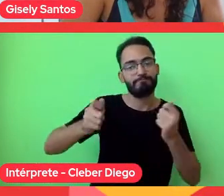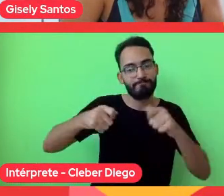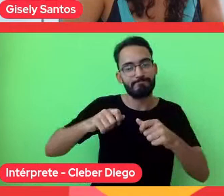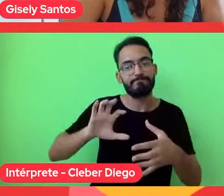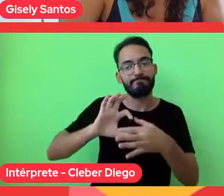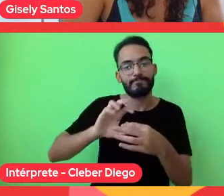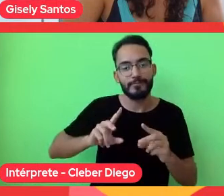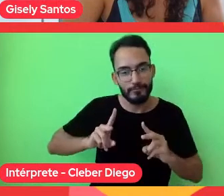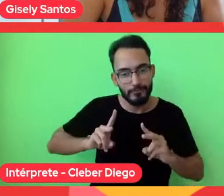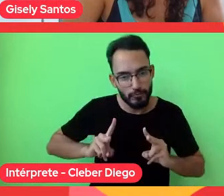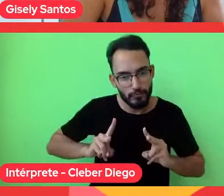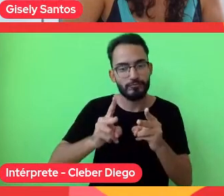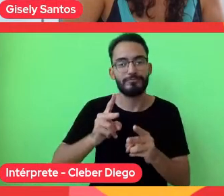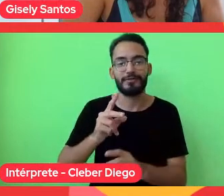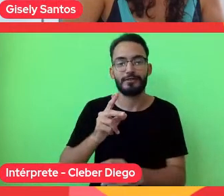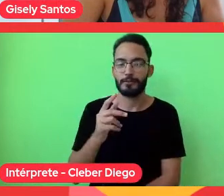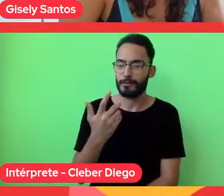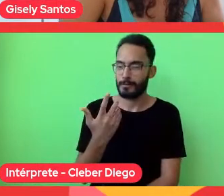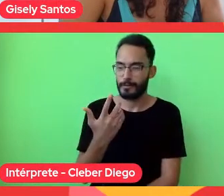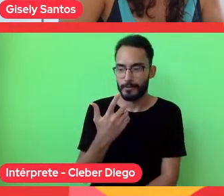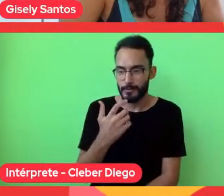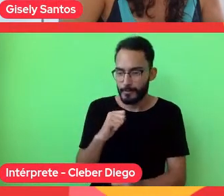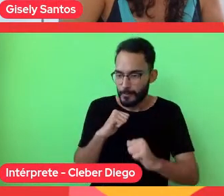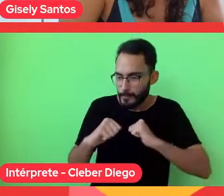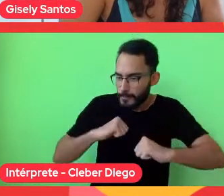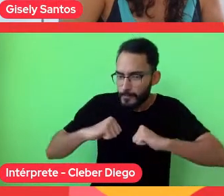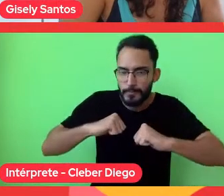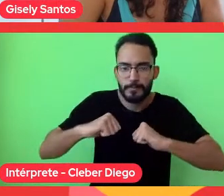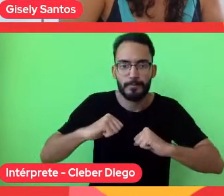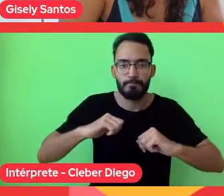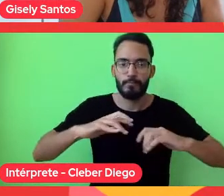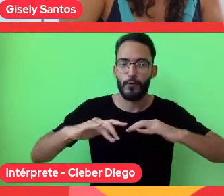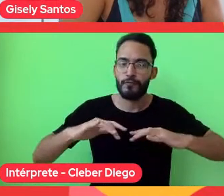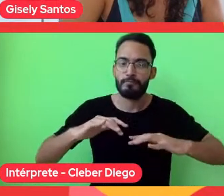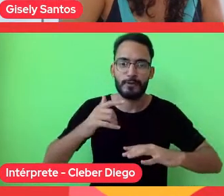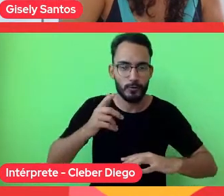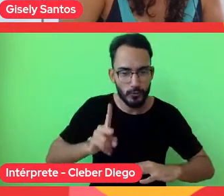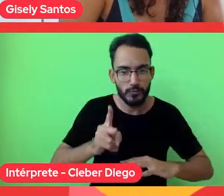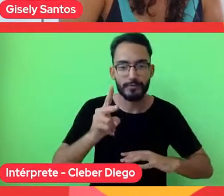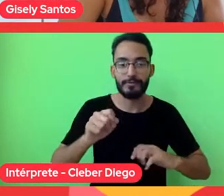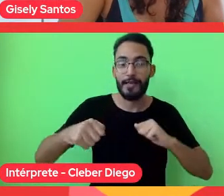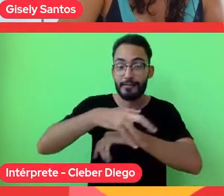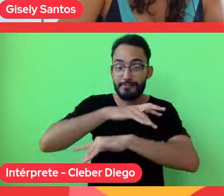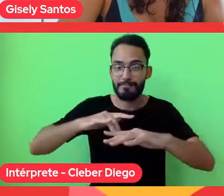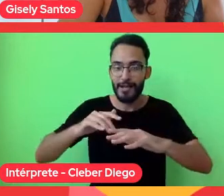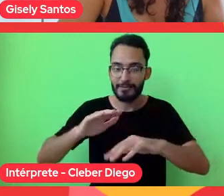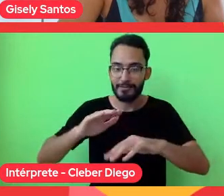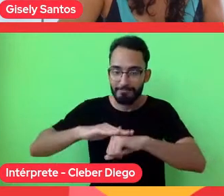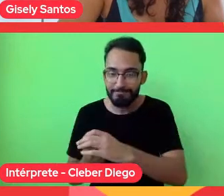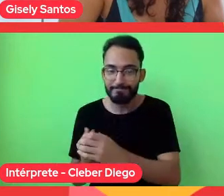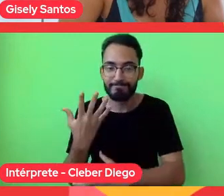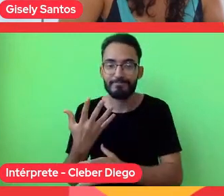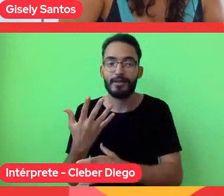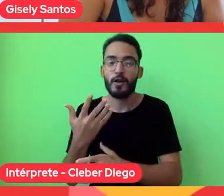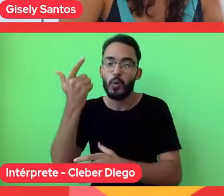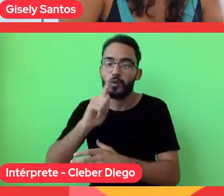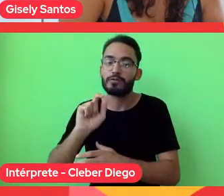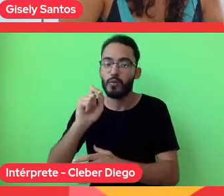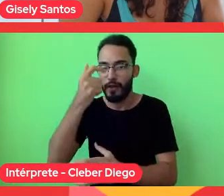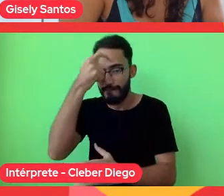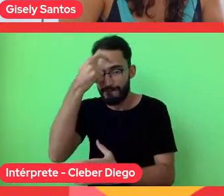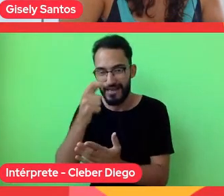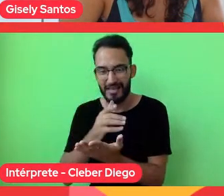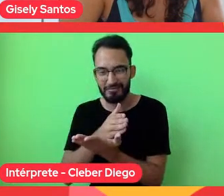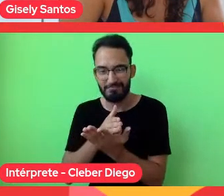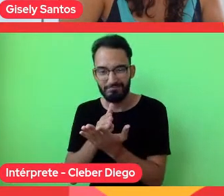essa mesma energia e essa entrega, criando esses espaços para poder desconstruir esses vieses